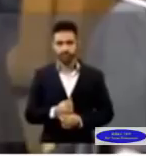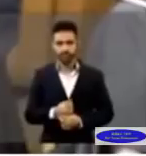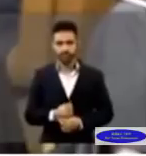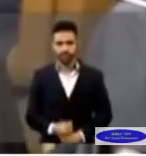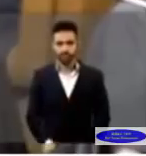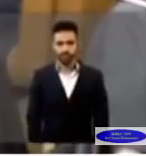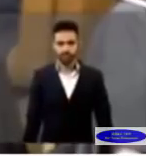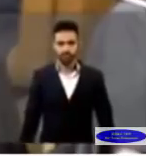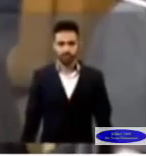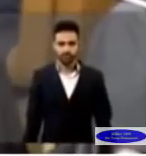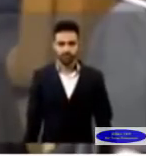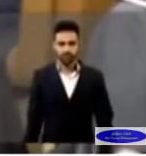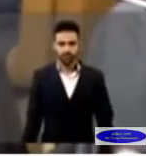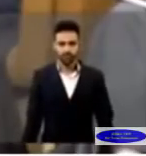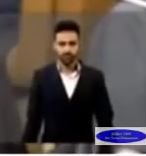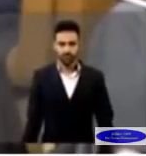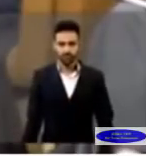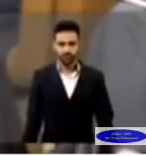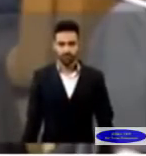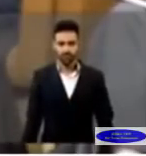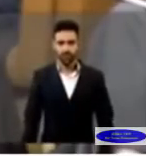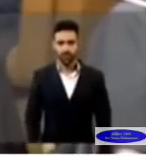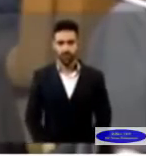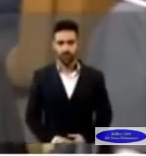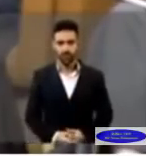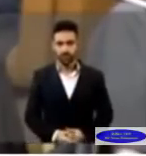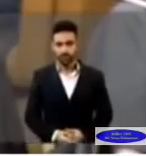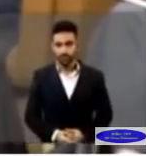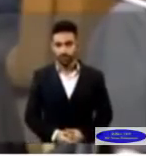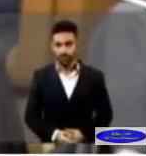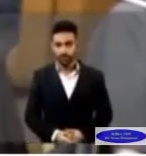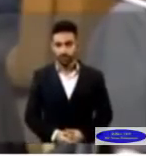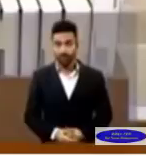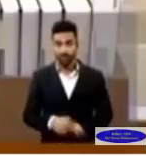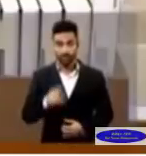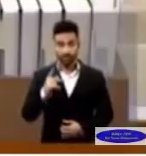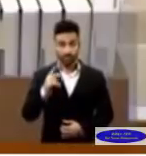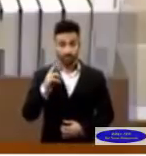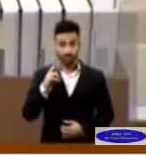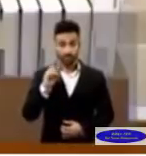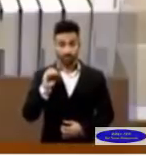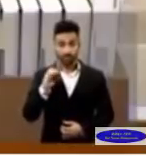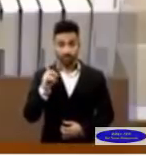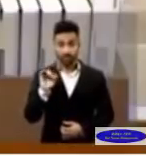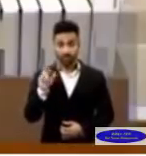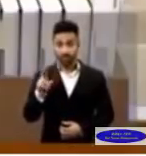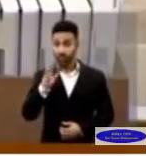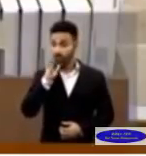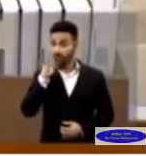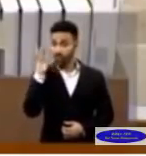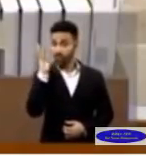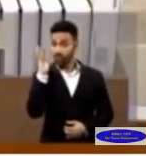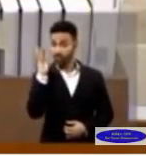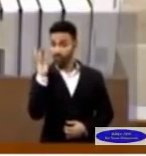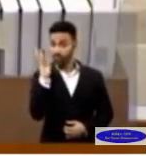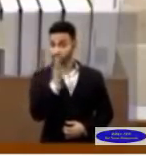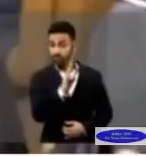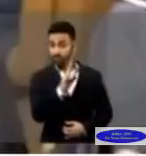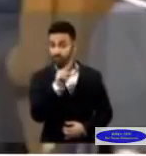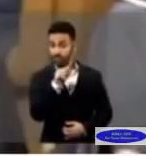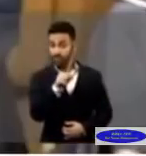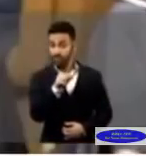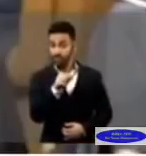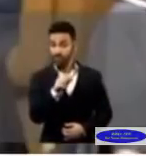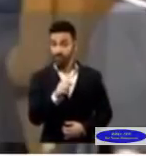do país são nomeados pelo Poder Executivo, seguindo o devido processo